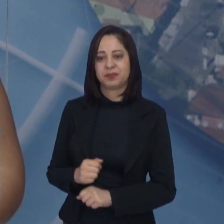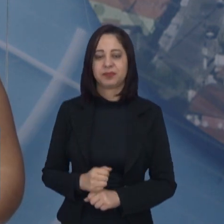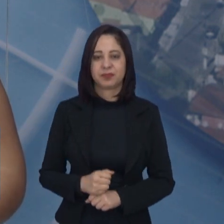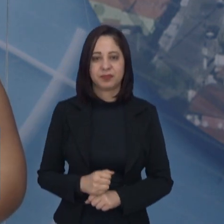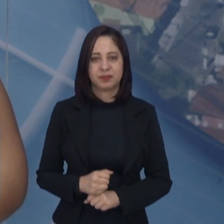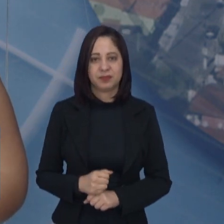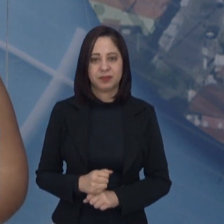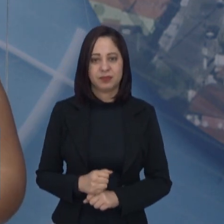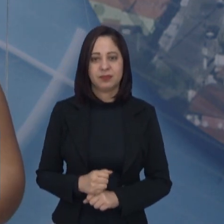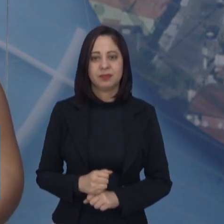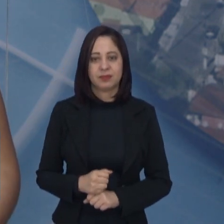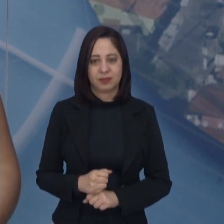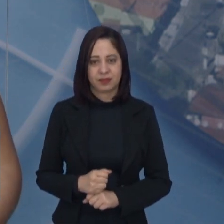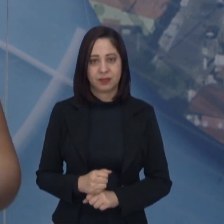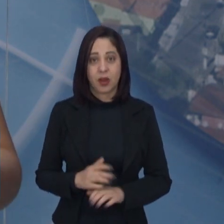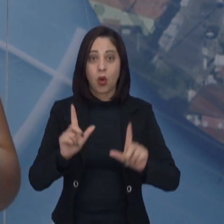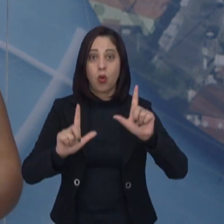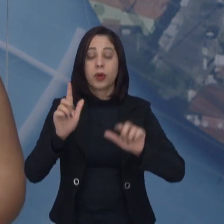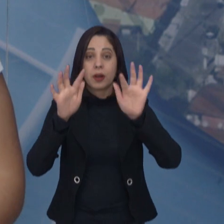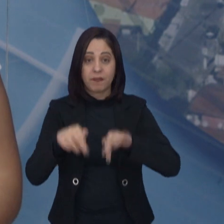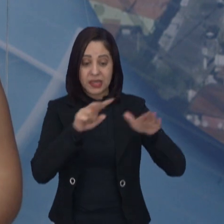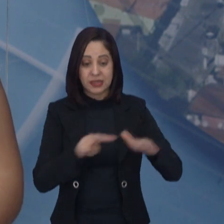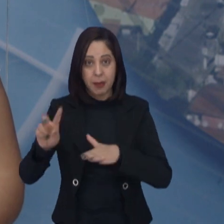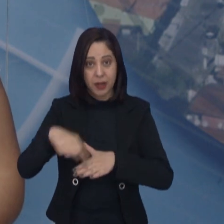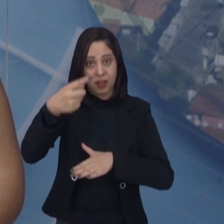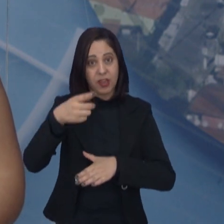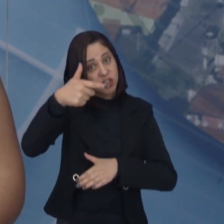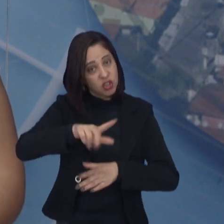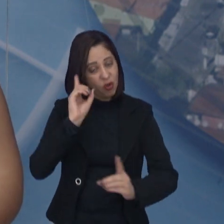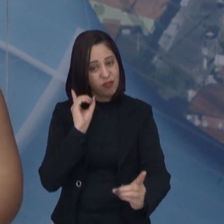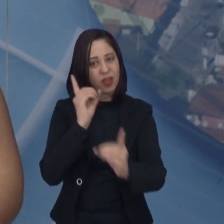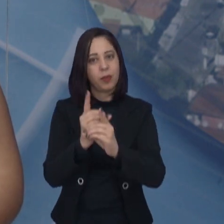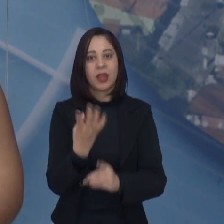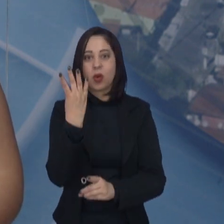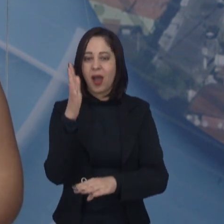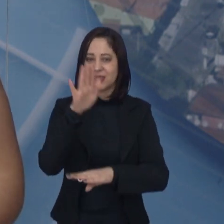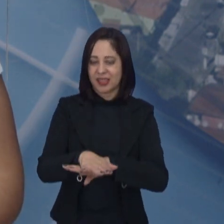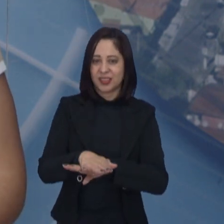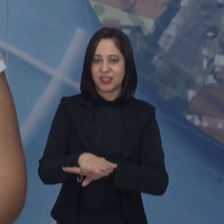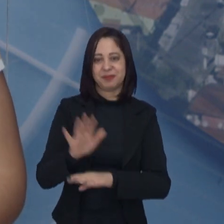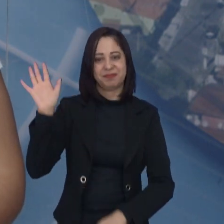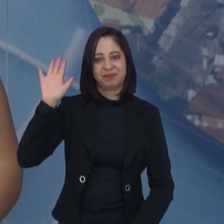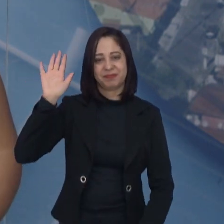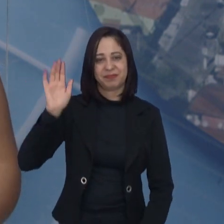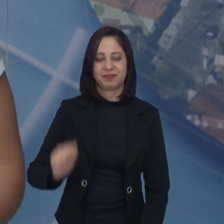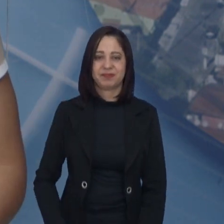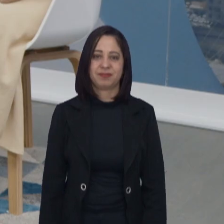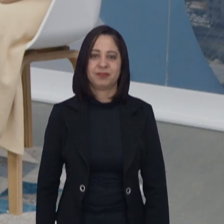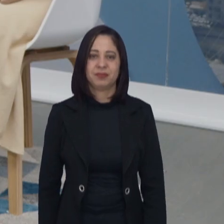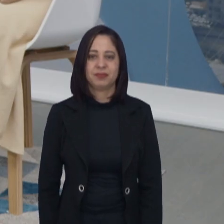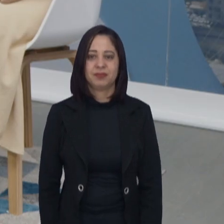Câmara SJC. Eu fico por aqui, mas semana que vem estaremos de volta a partir das 4 horas da tarde. Até mais!